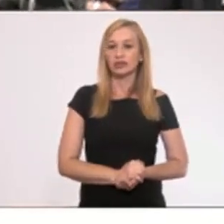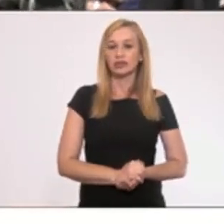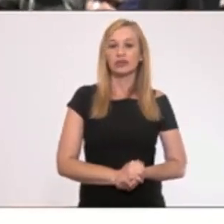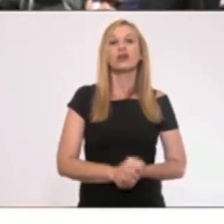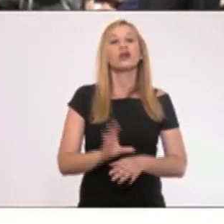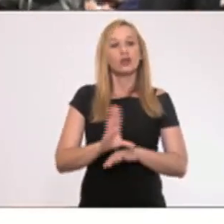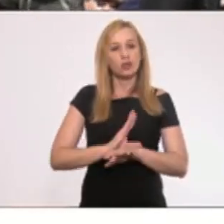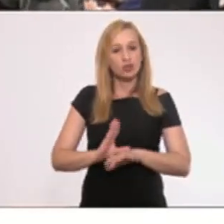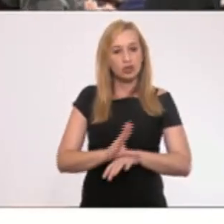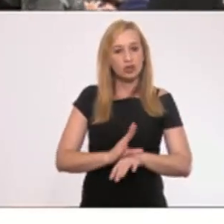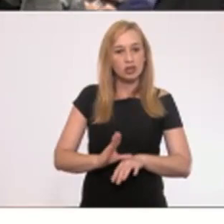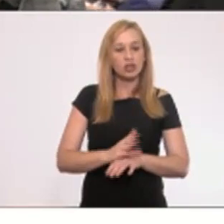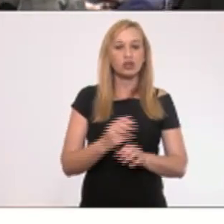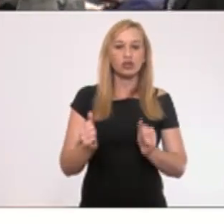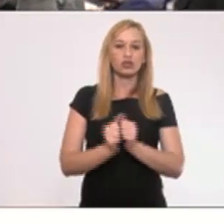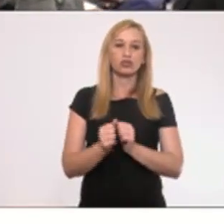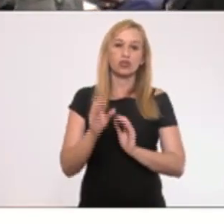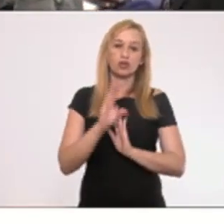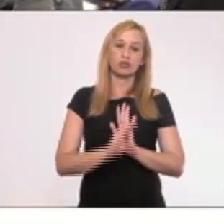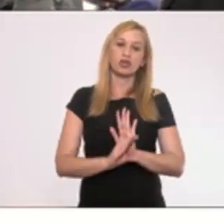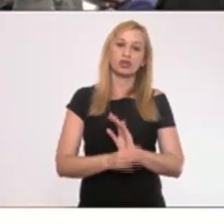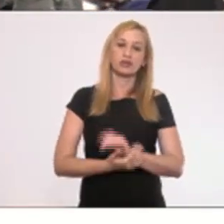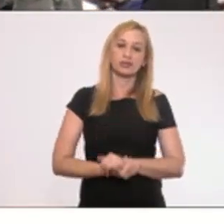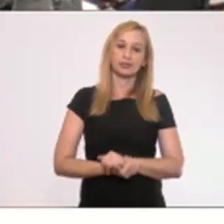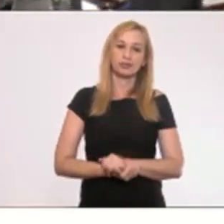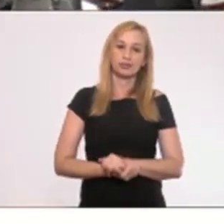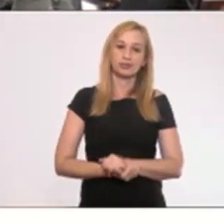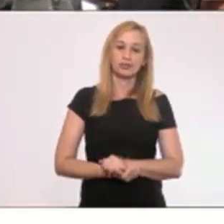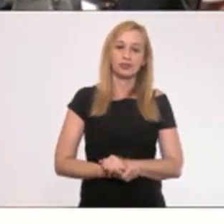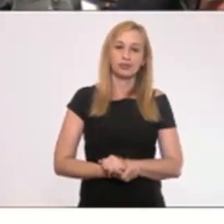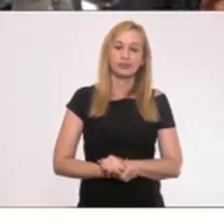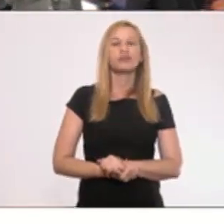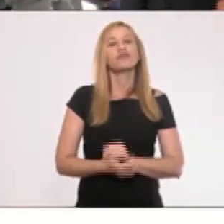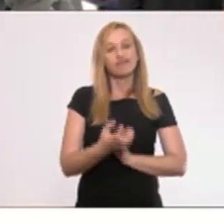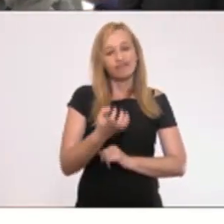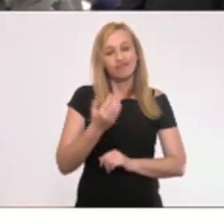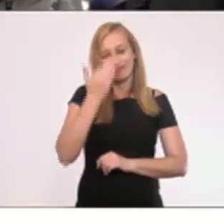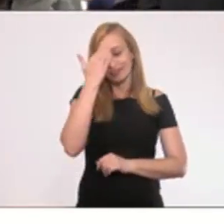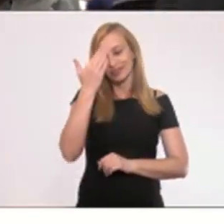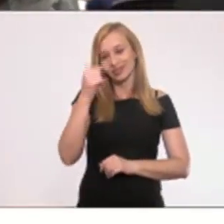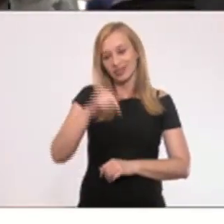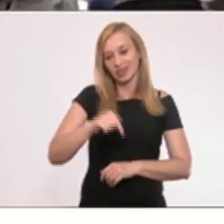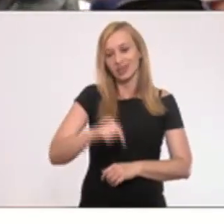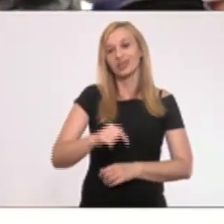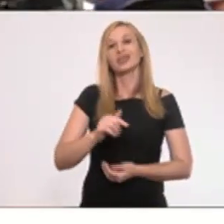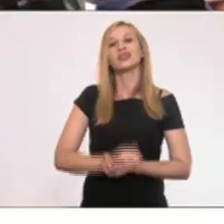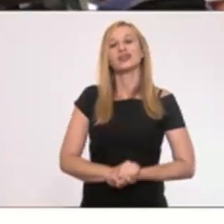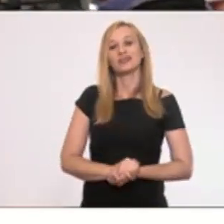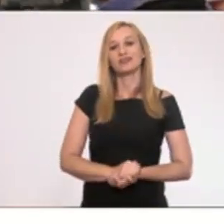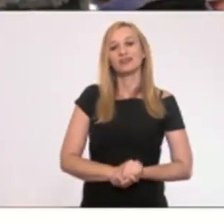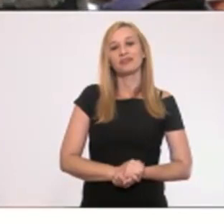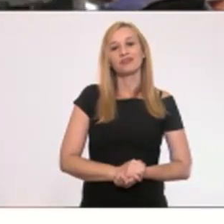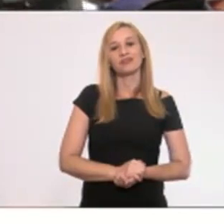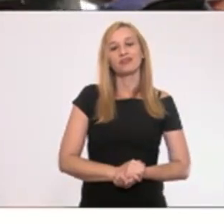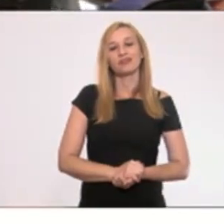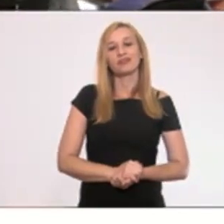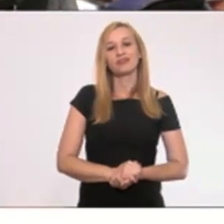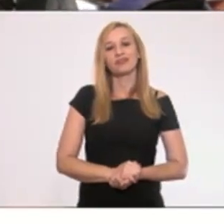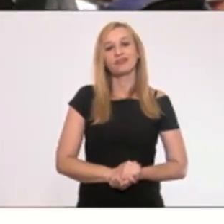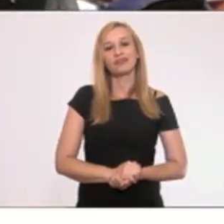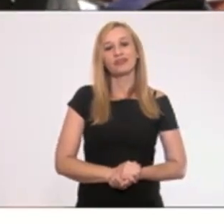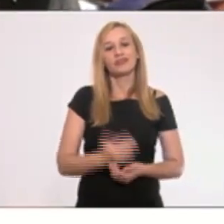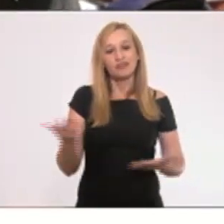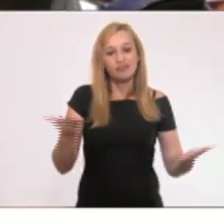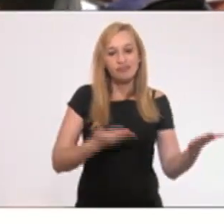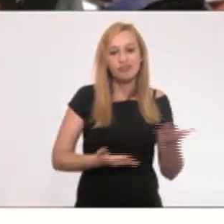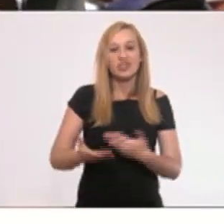pela constitucionalidade com emenda. E eu quero agradecer aqui a escorreita colaboração